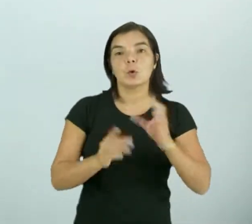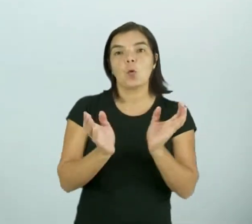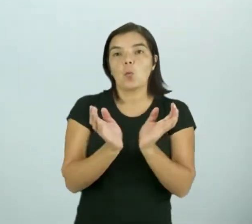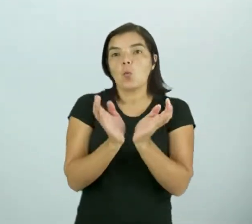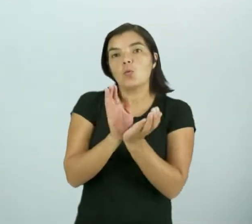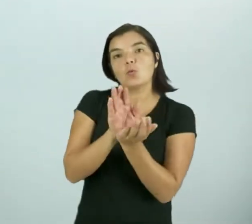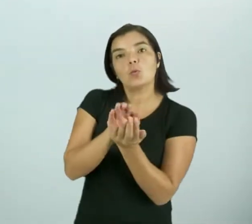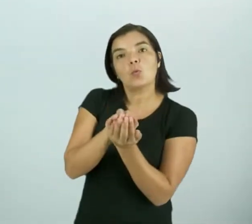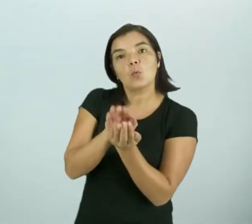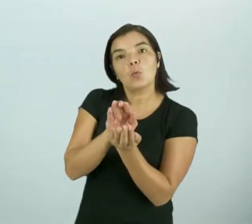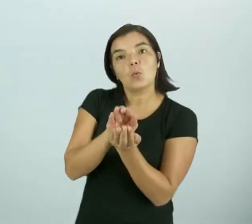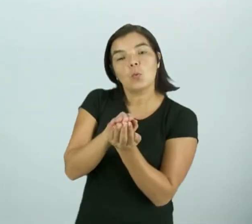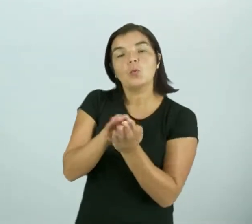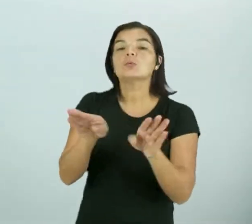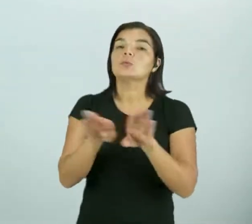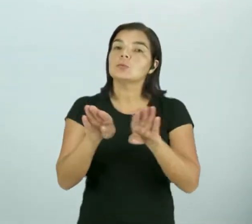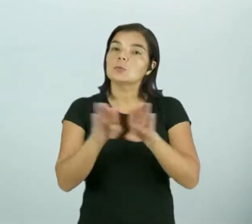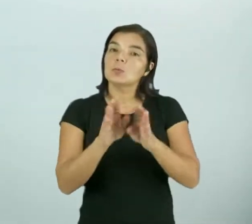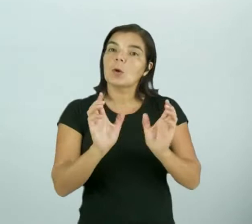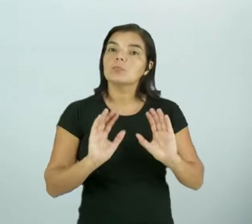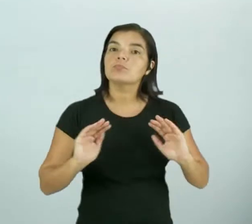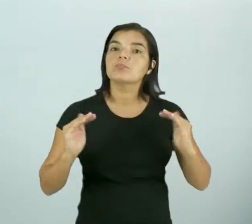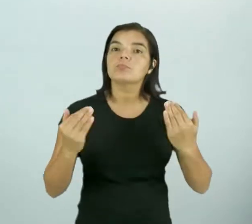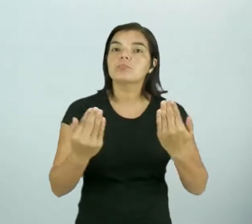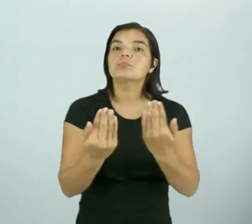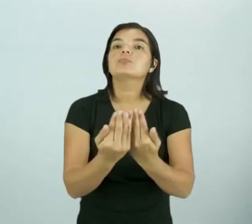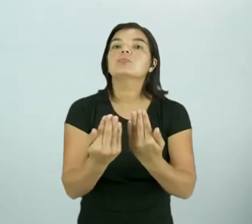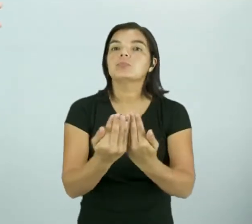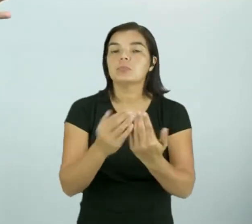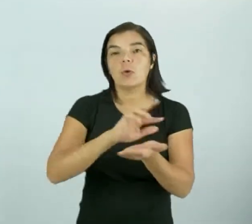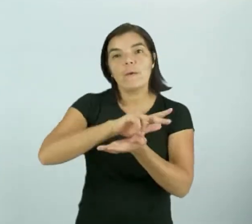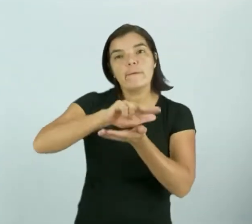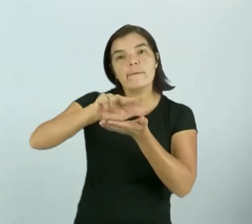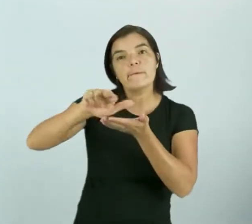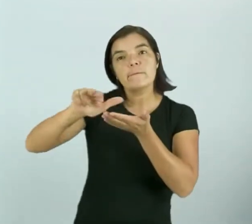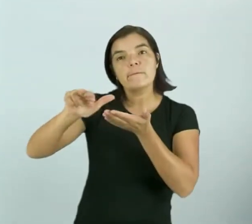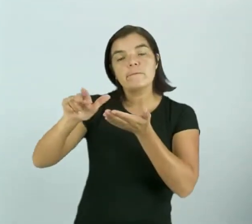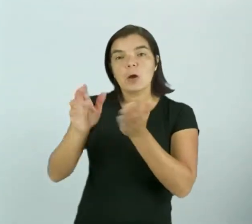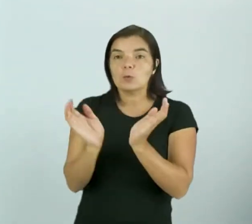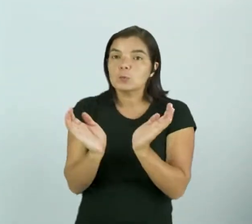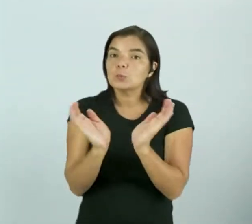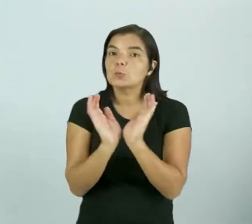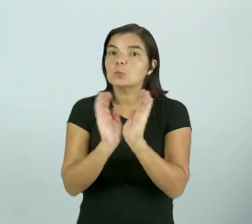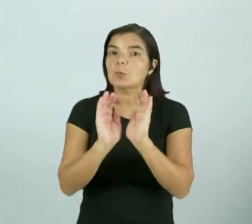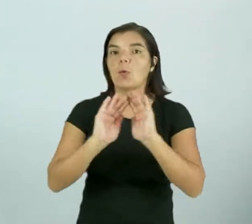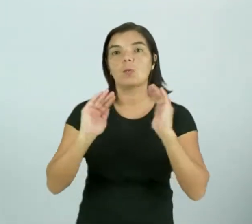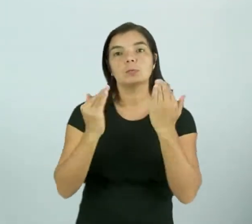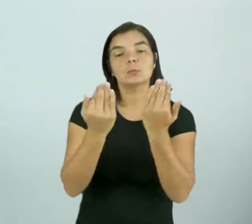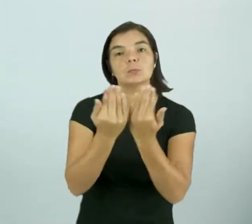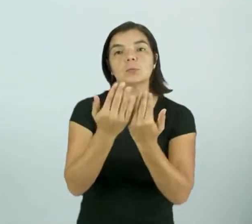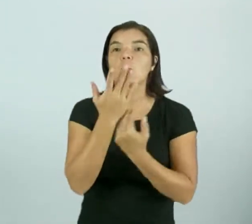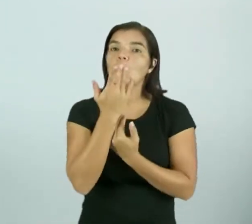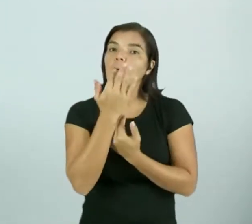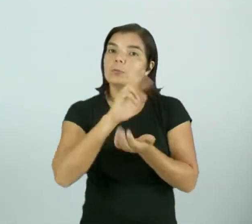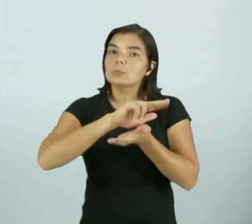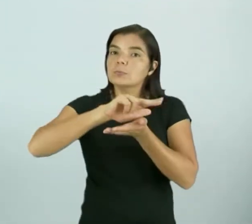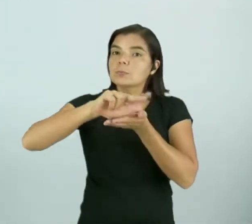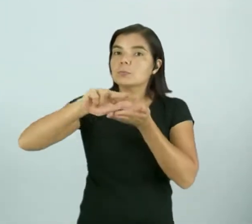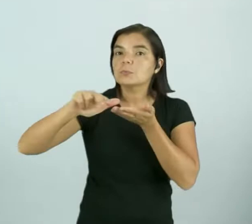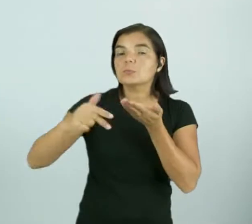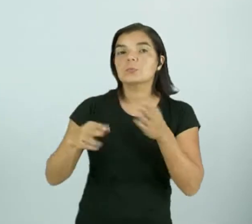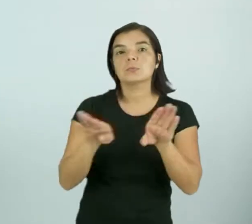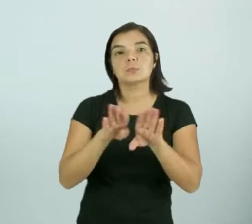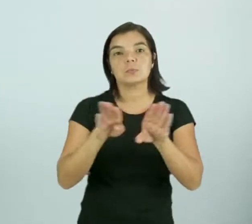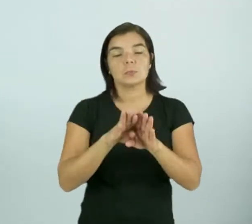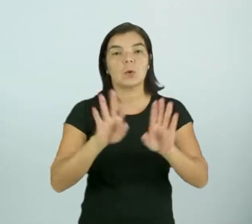conchas. E eles podem formar colônias. O que seriam colônias? Vários organismos agrupados, de colorações variadas, o que